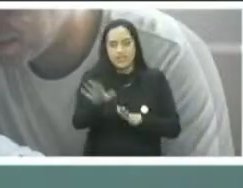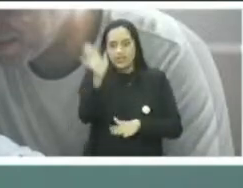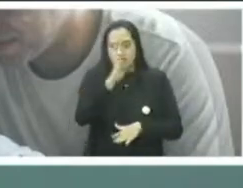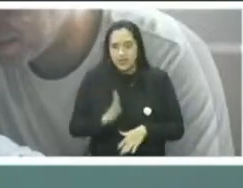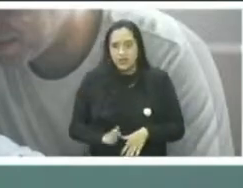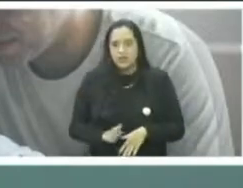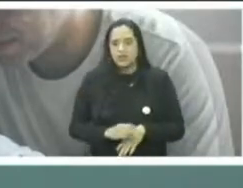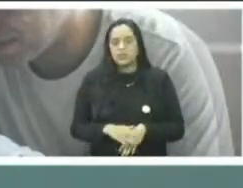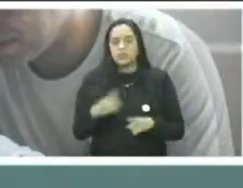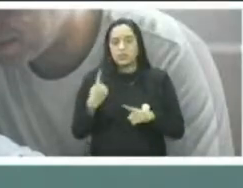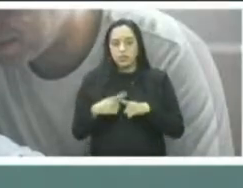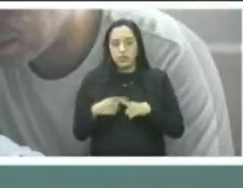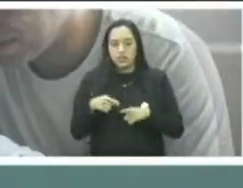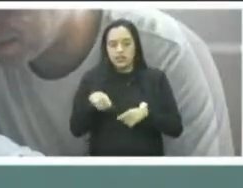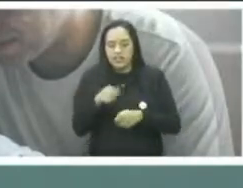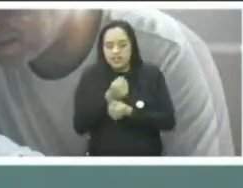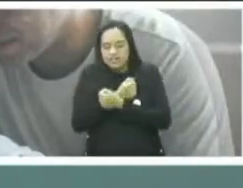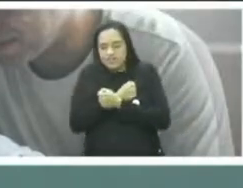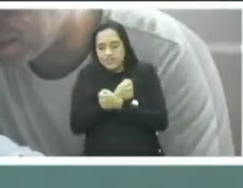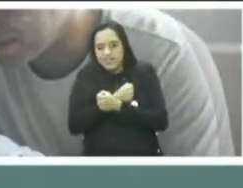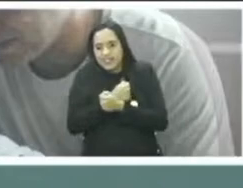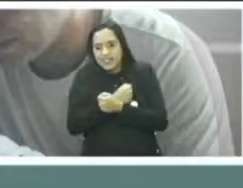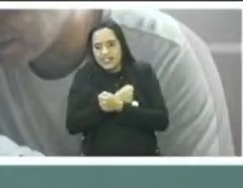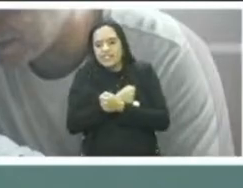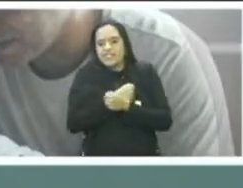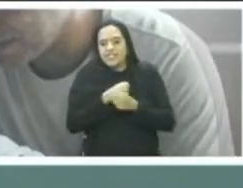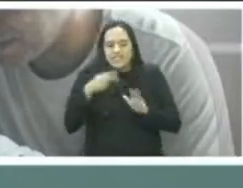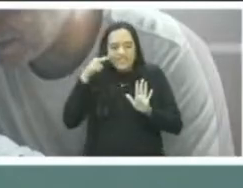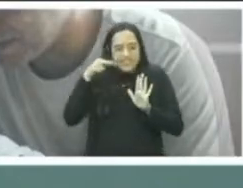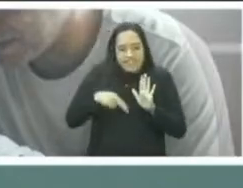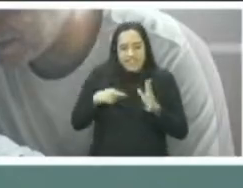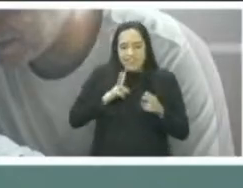que nasce a força dos bebês, das famílias